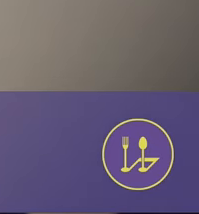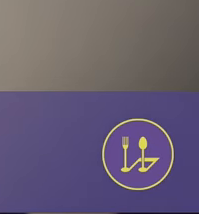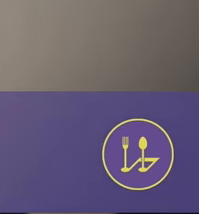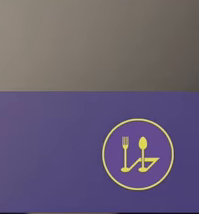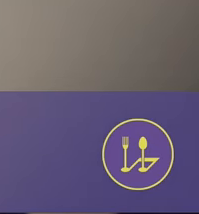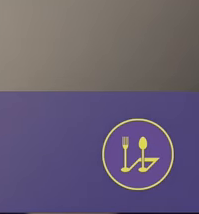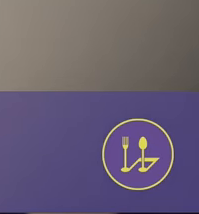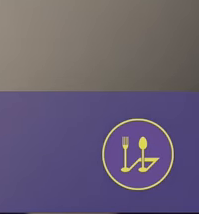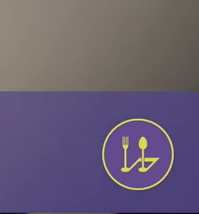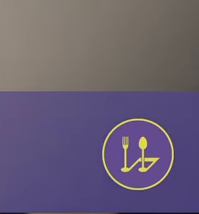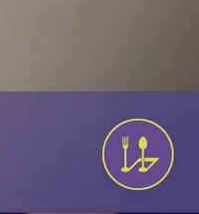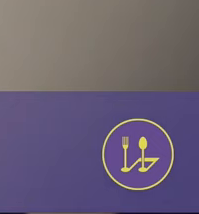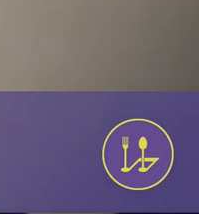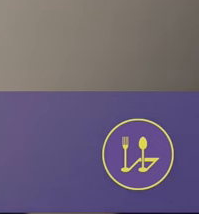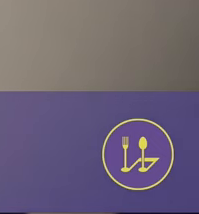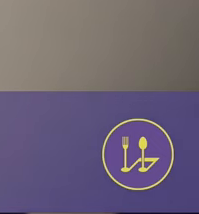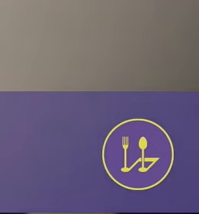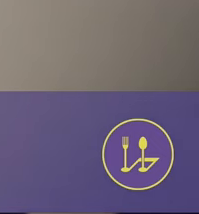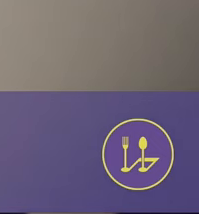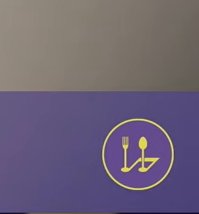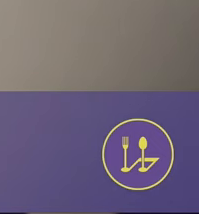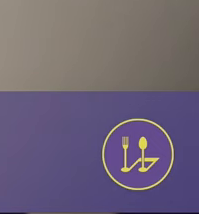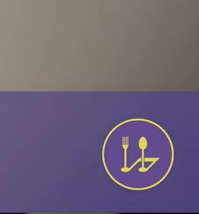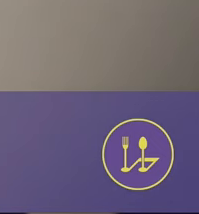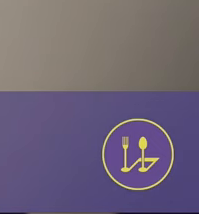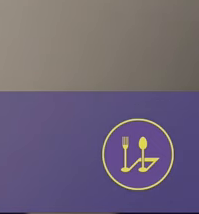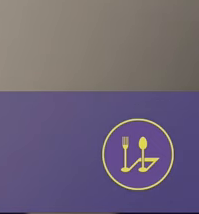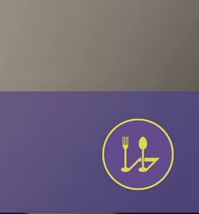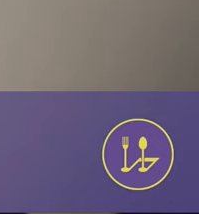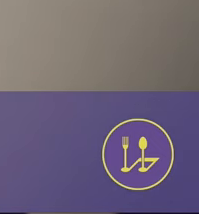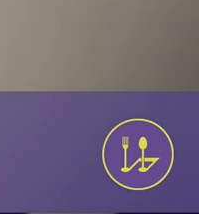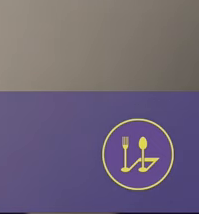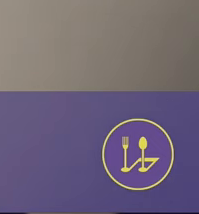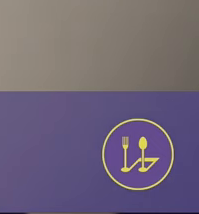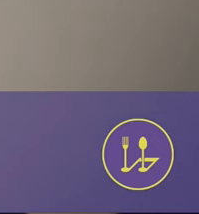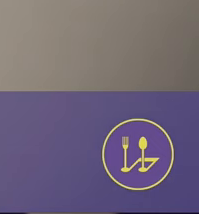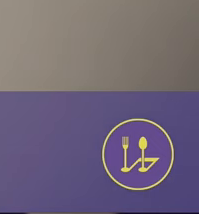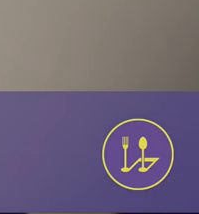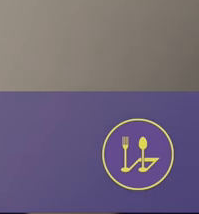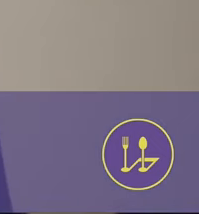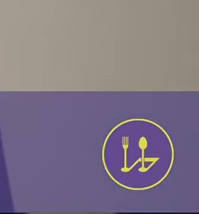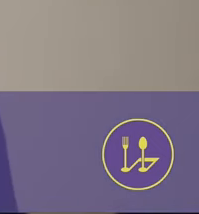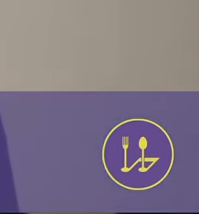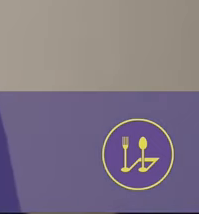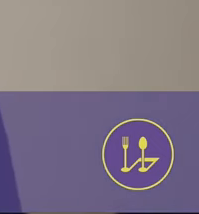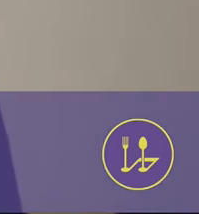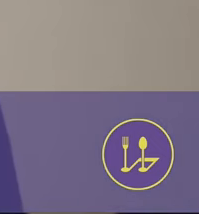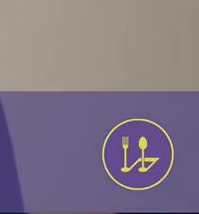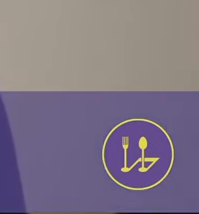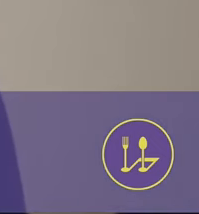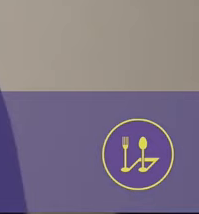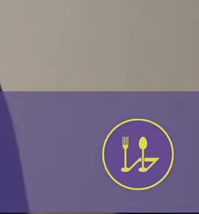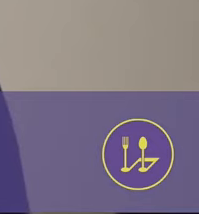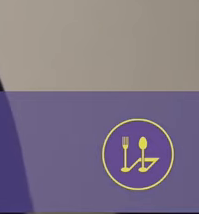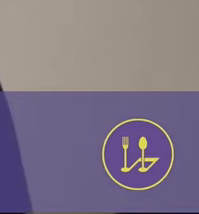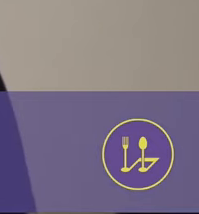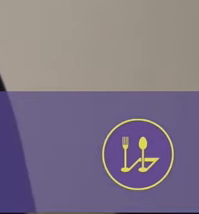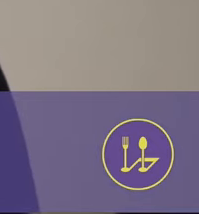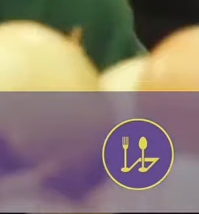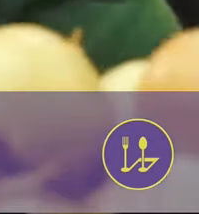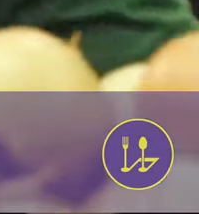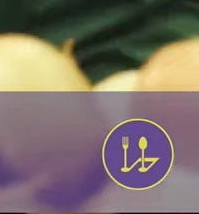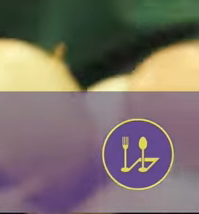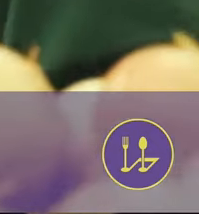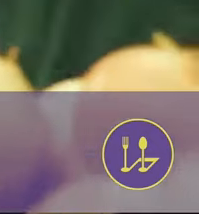indústria fonográfica nacional unido em uma causa que pode acabar com a fome no Brasil e no mundo. E não só por hoje, mas para